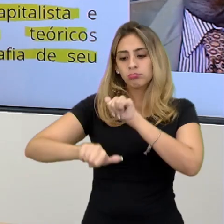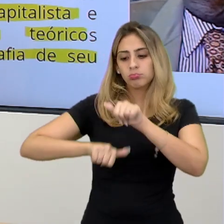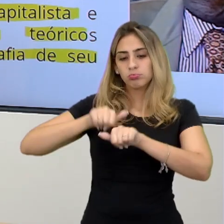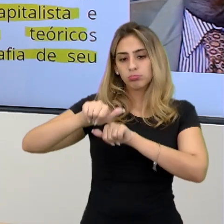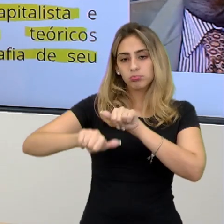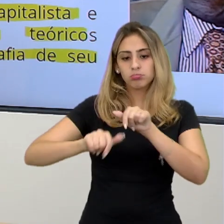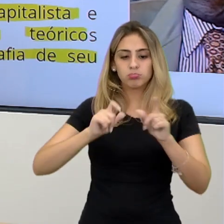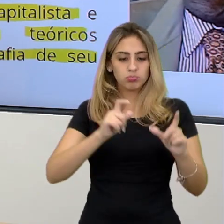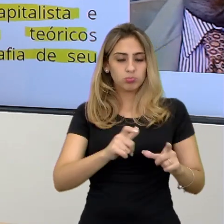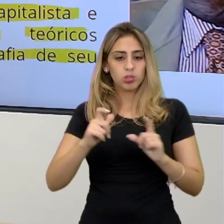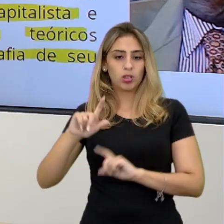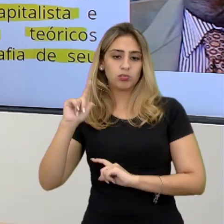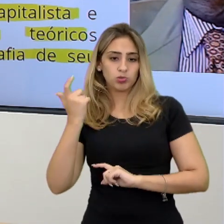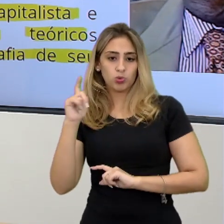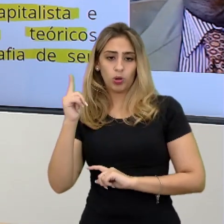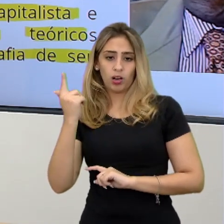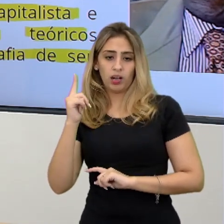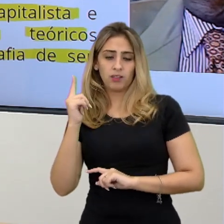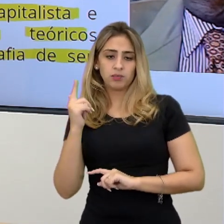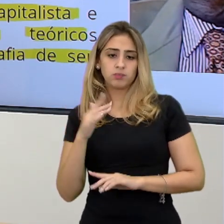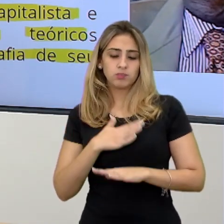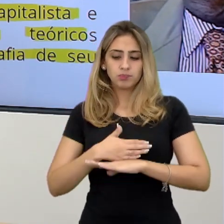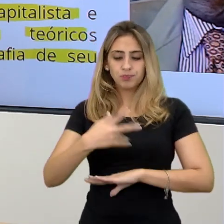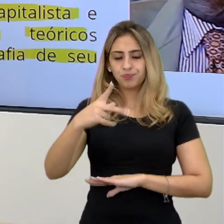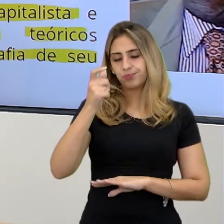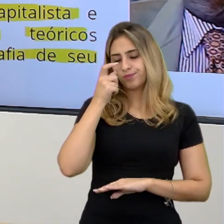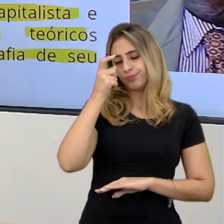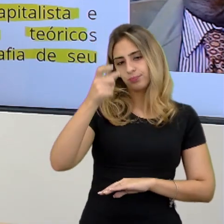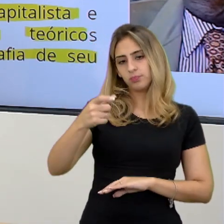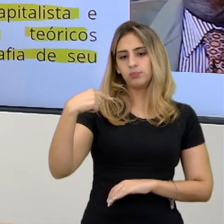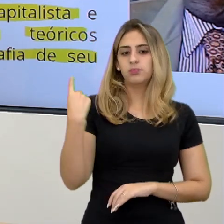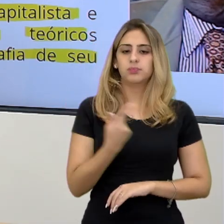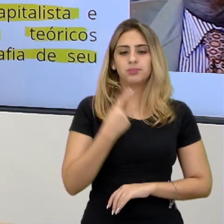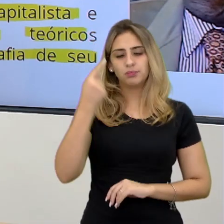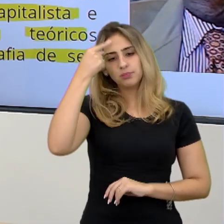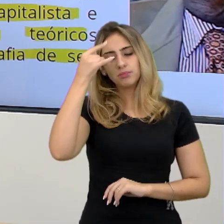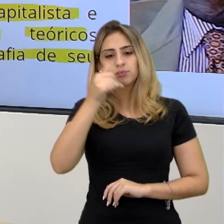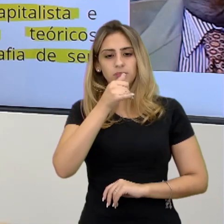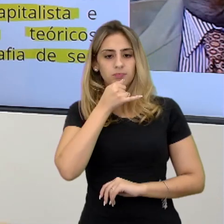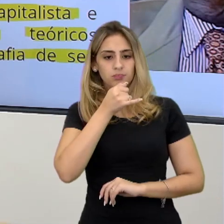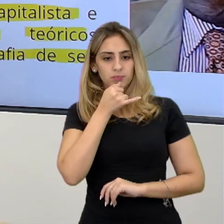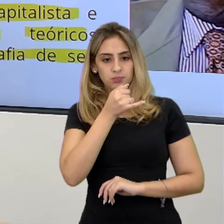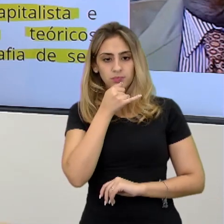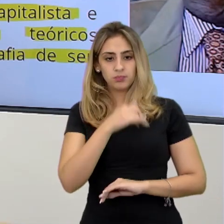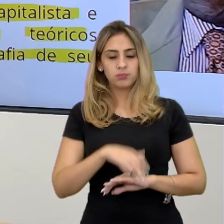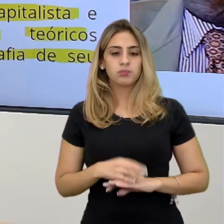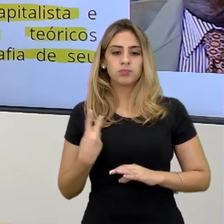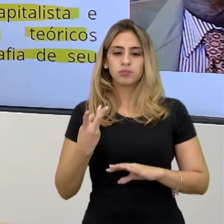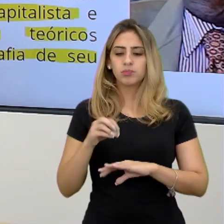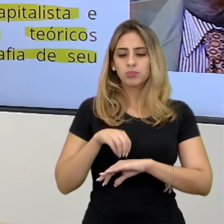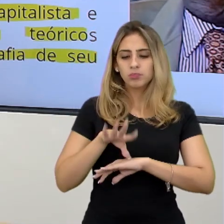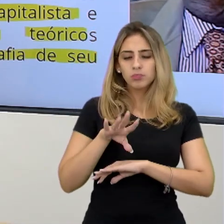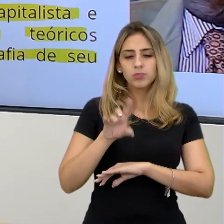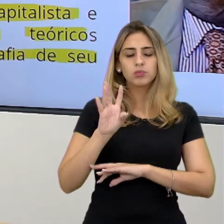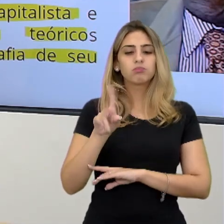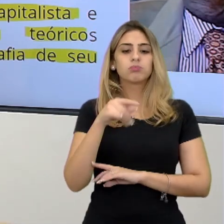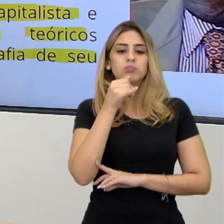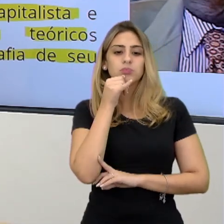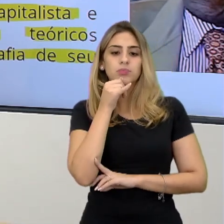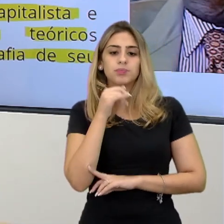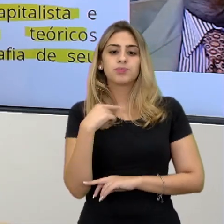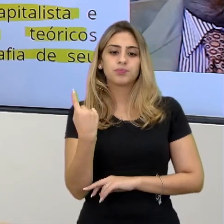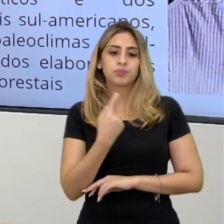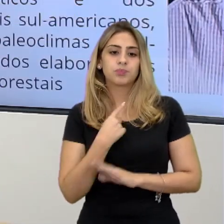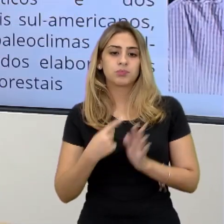transformaram o espaço geográfico a partir ali de seus interesses, né? A gente pensa, por exemplo, né? Eu vou dar só um exemplo aqui. A